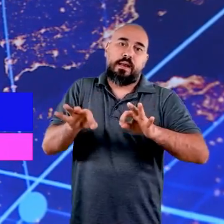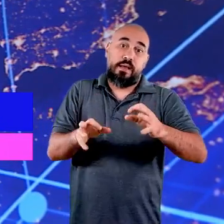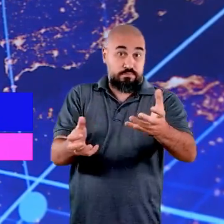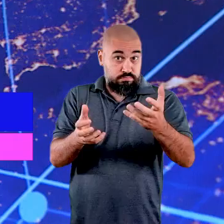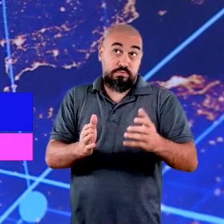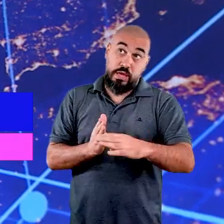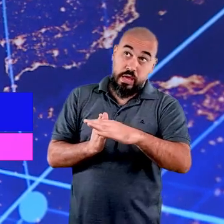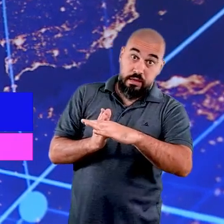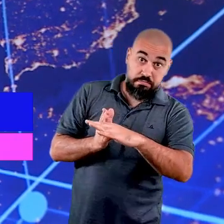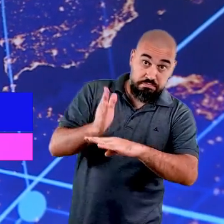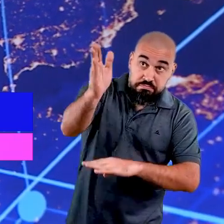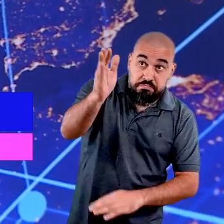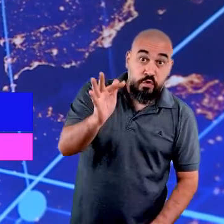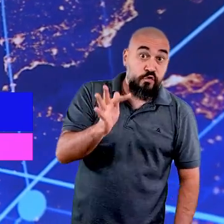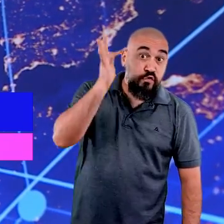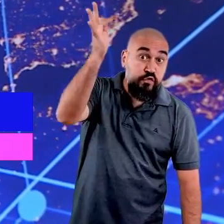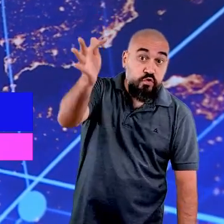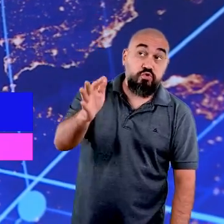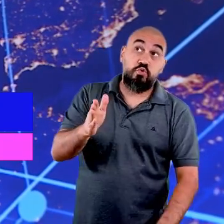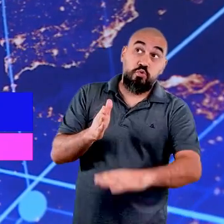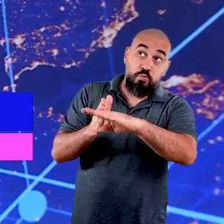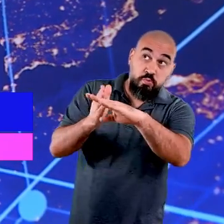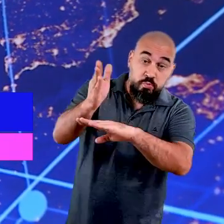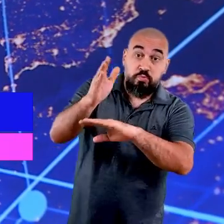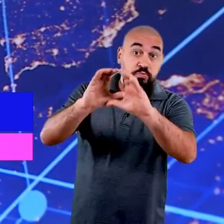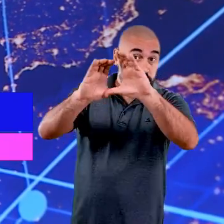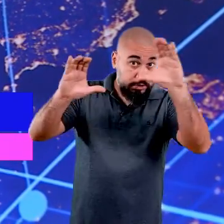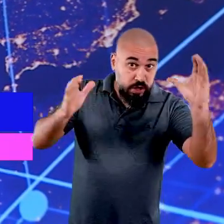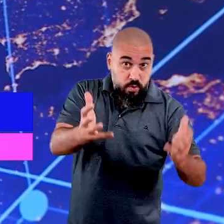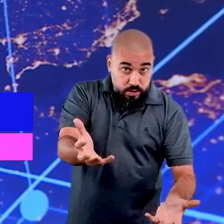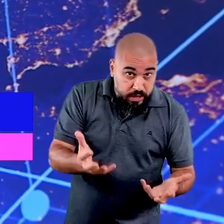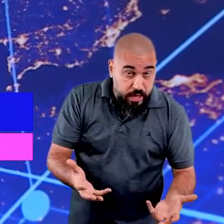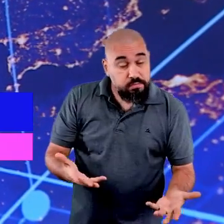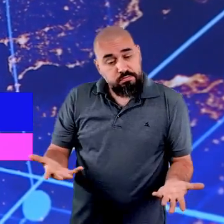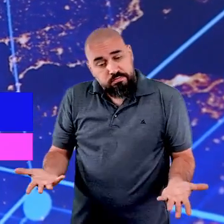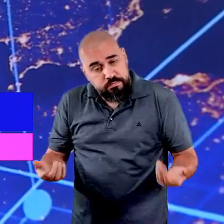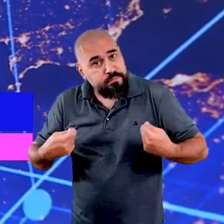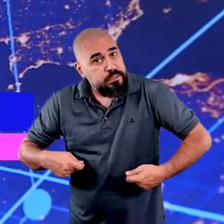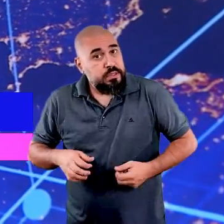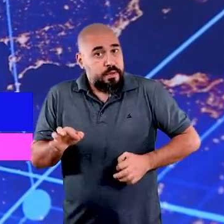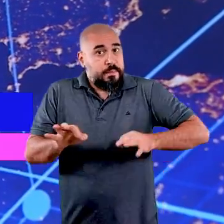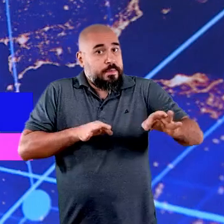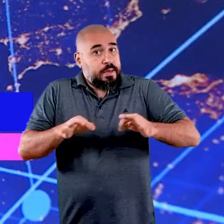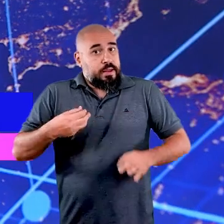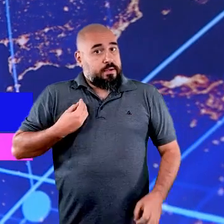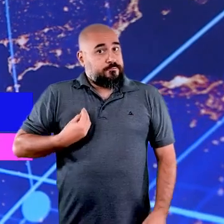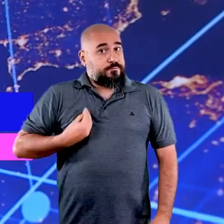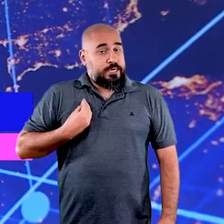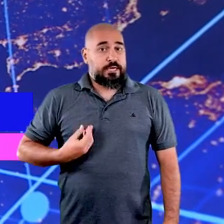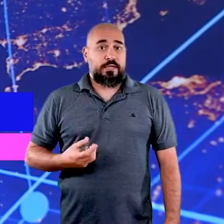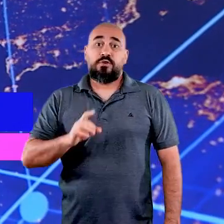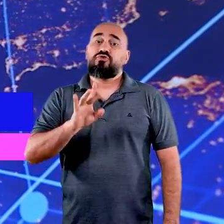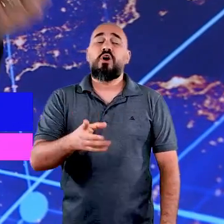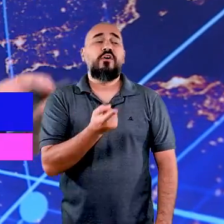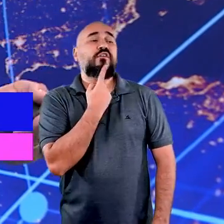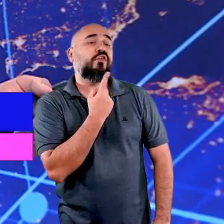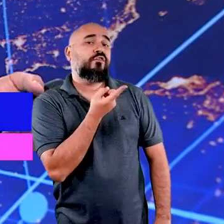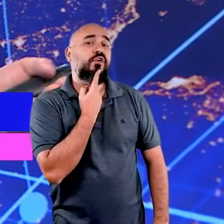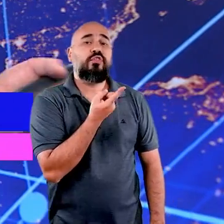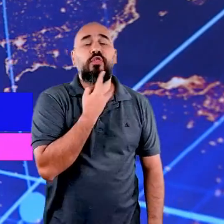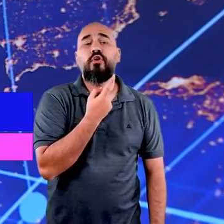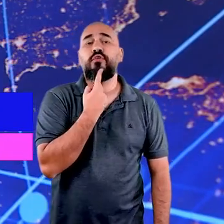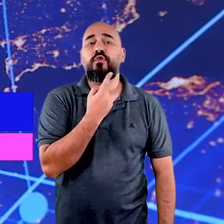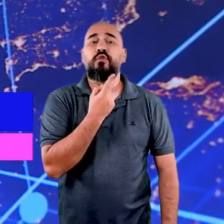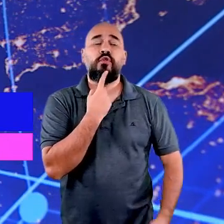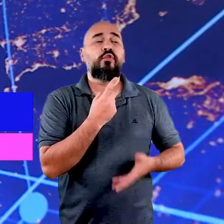céu, você precisa tomar ações a partir de agora que te prepare para que você esteja com Ele no céu. Ficar só falando